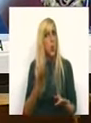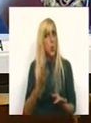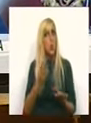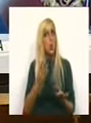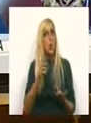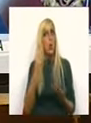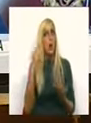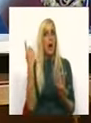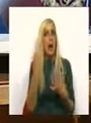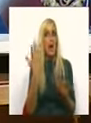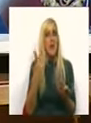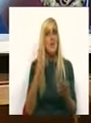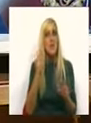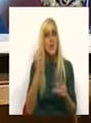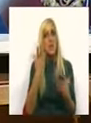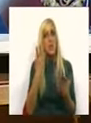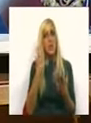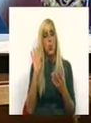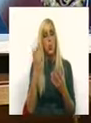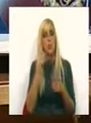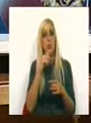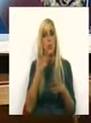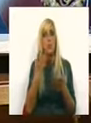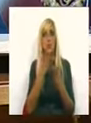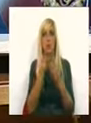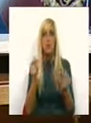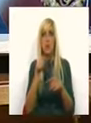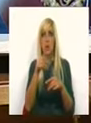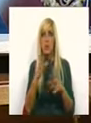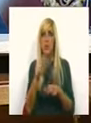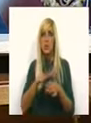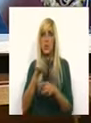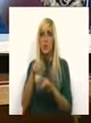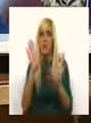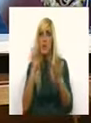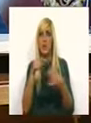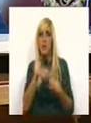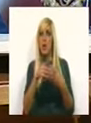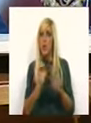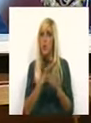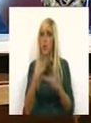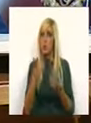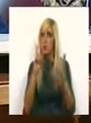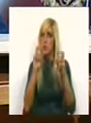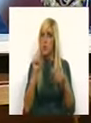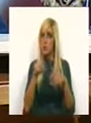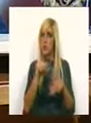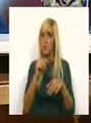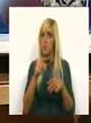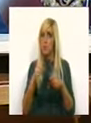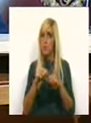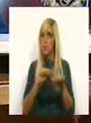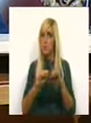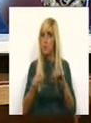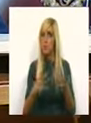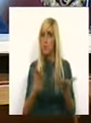radar e quando podemos contar com a resolução desta situação. Por fim, outro assunto que também se tem vindo a arrastar e